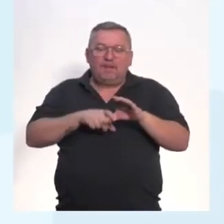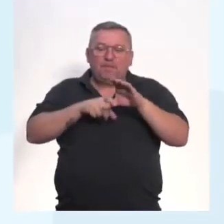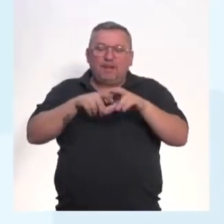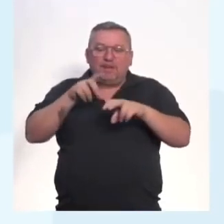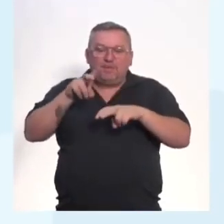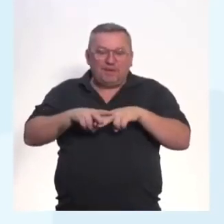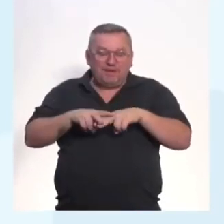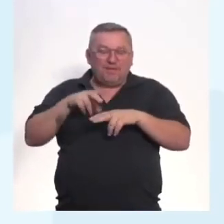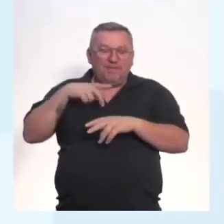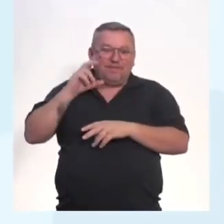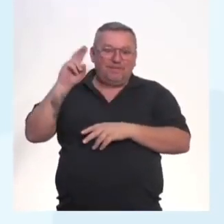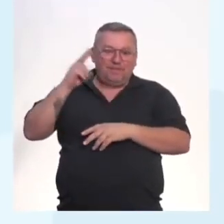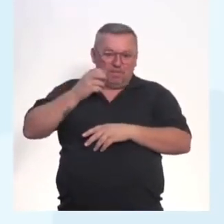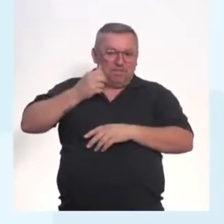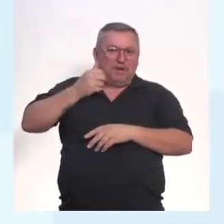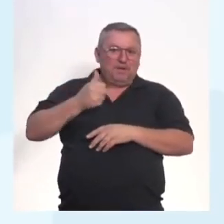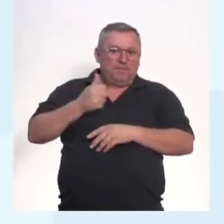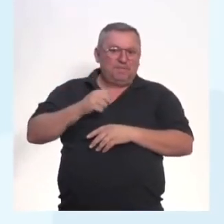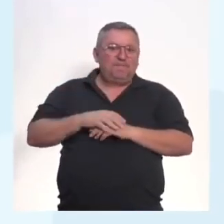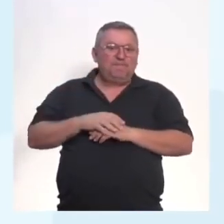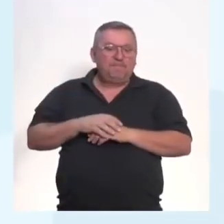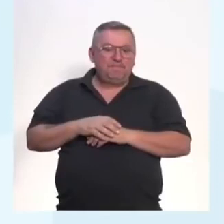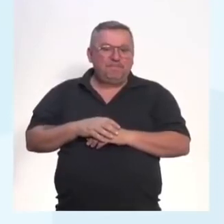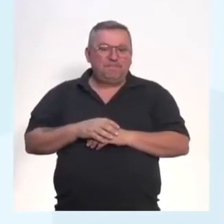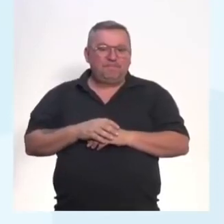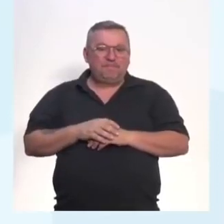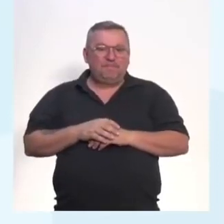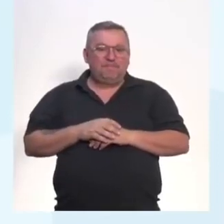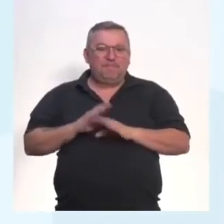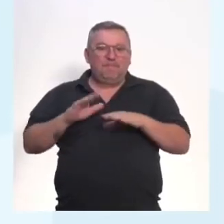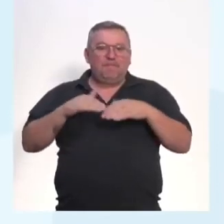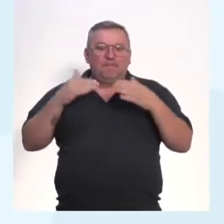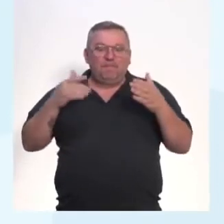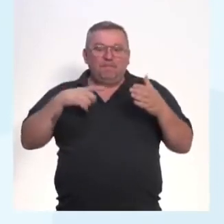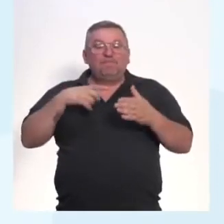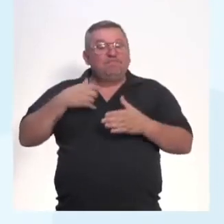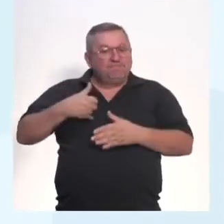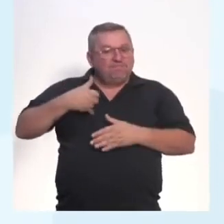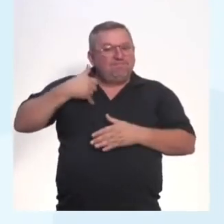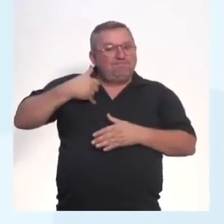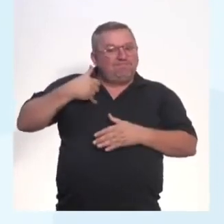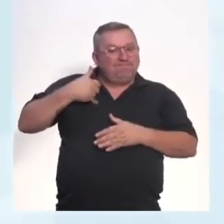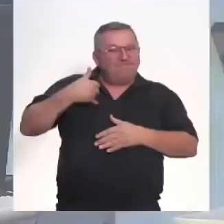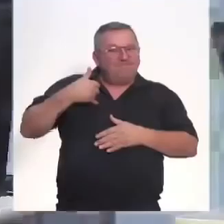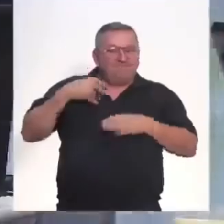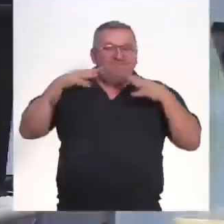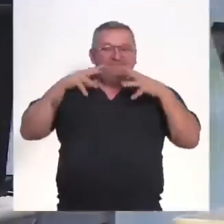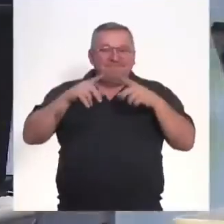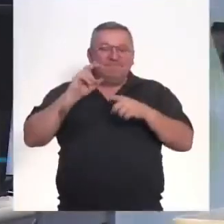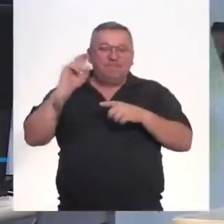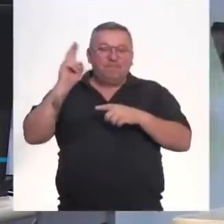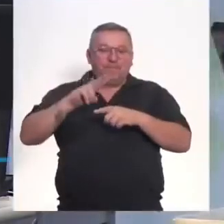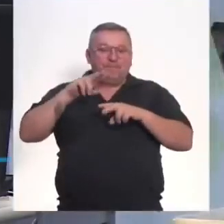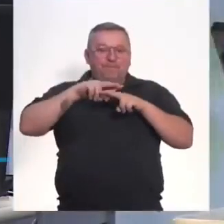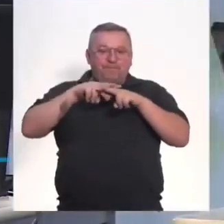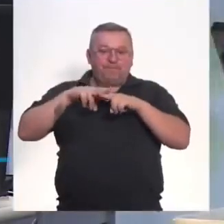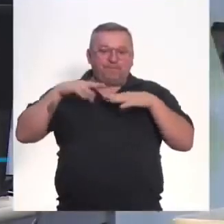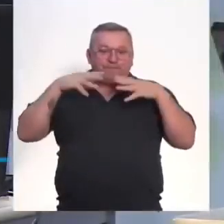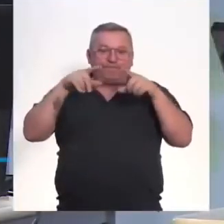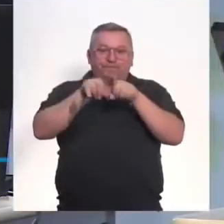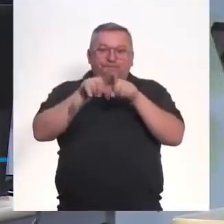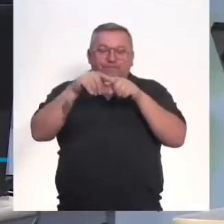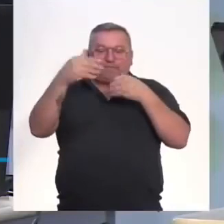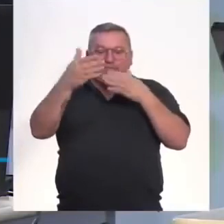revisão, e eles estão se Ótimo. saindo super bem. Estão incríveis. Super bem. Então, assim, tô orgulhosa. Isso tudo a gente vai ter que revisar, inclusive nas aulas